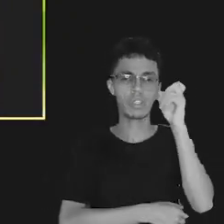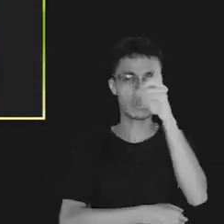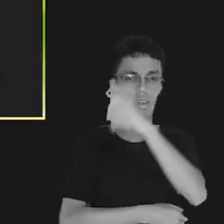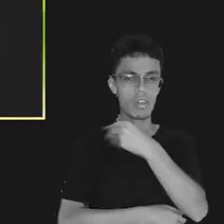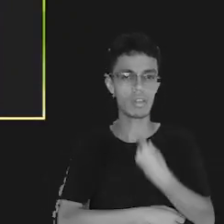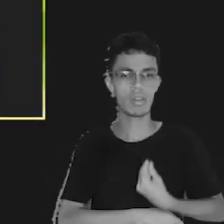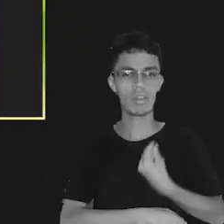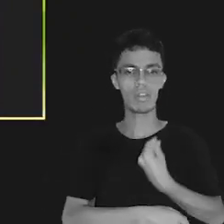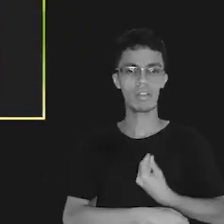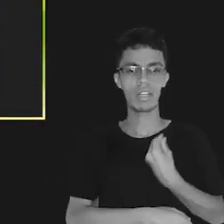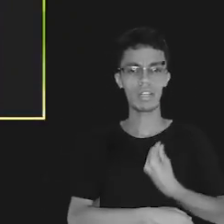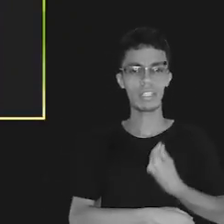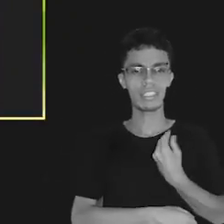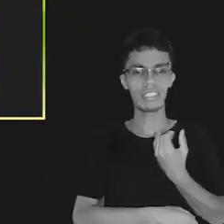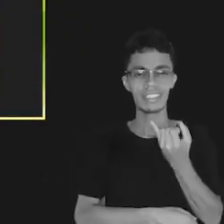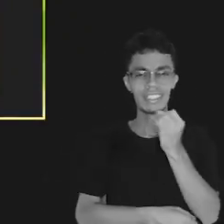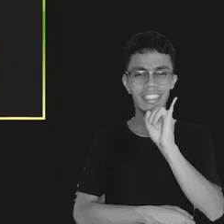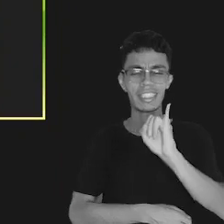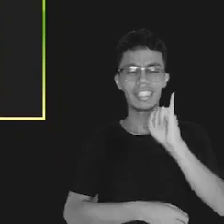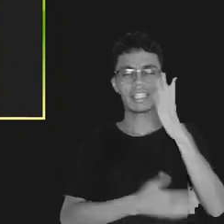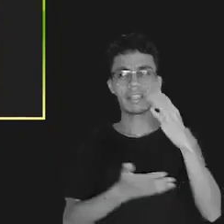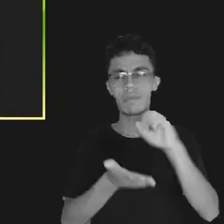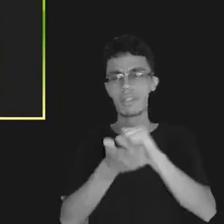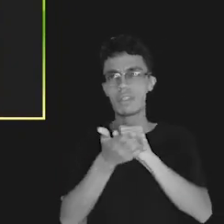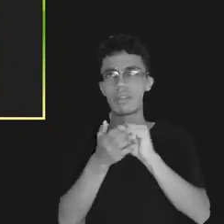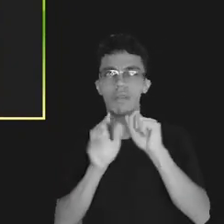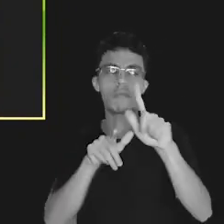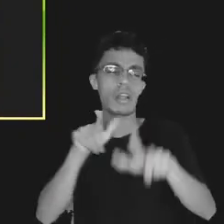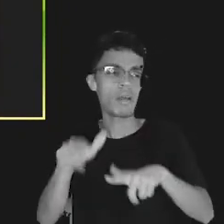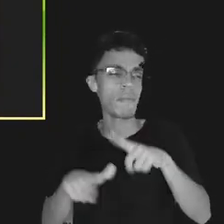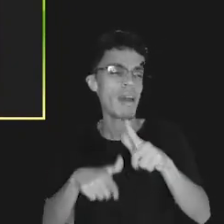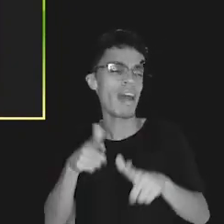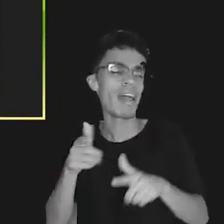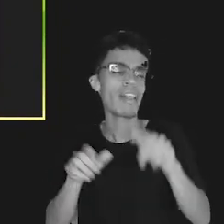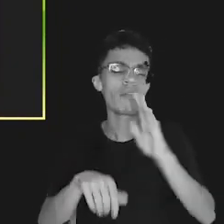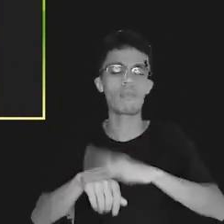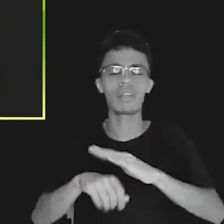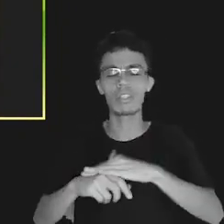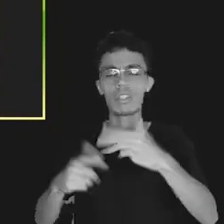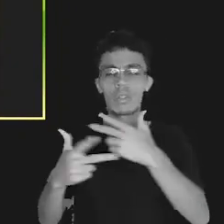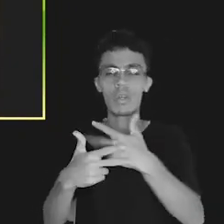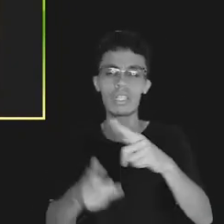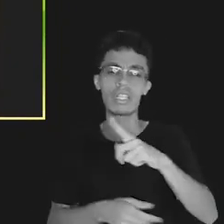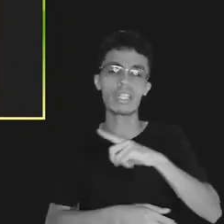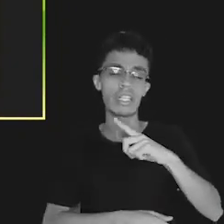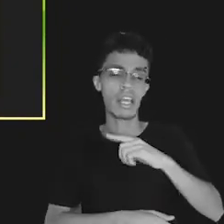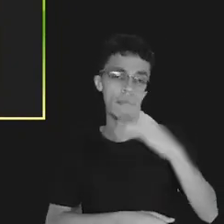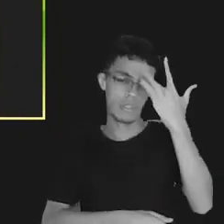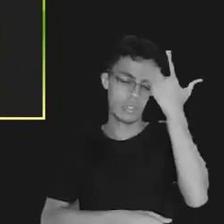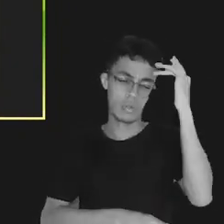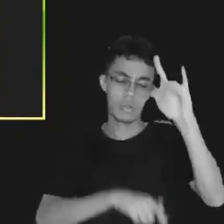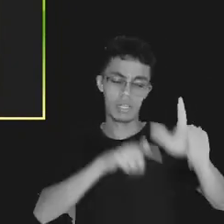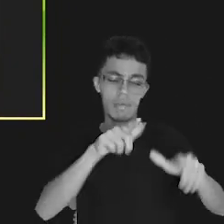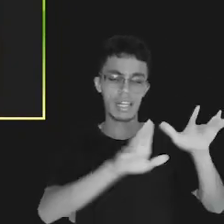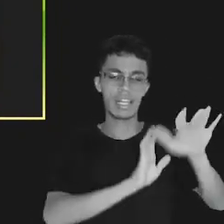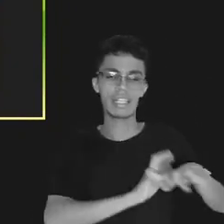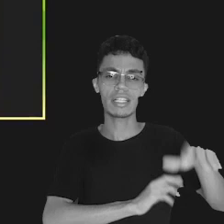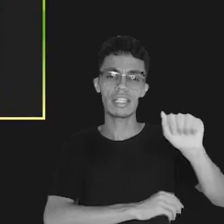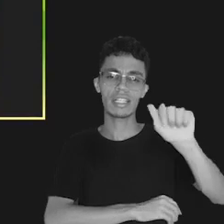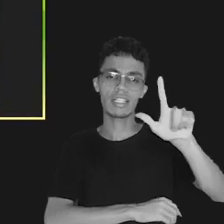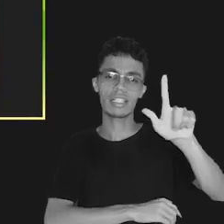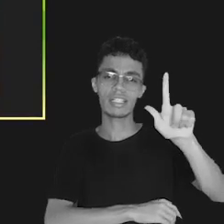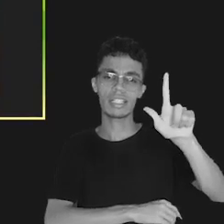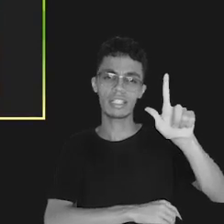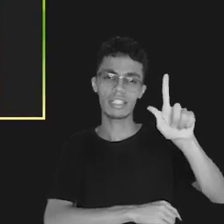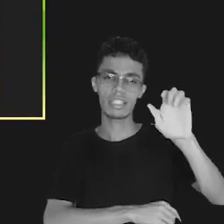minha vida. Se faço meus exercícios, o agente está lá. Me vigia a cada salto e a cada dia quero subir mais